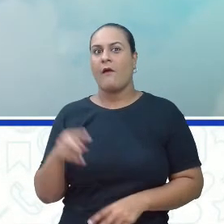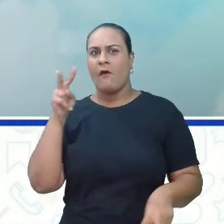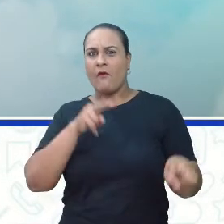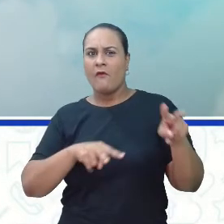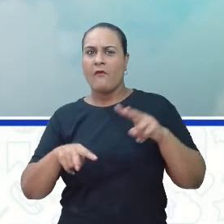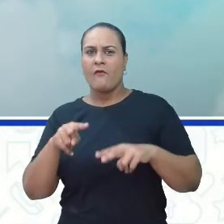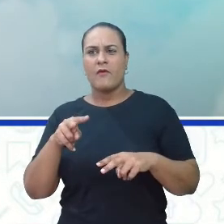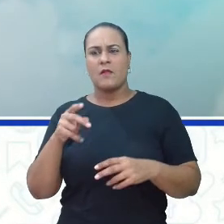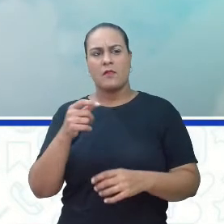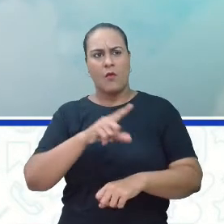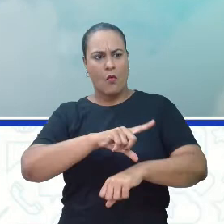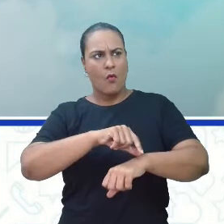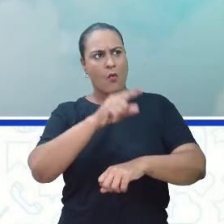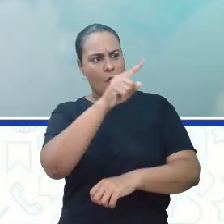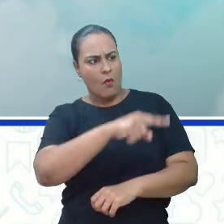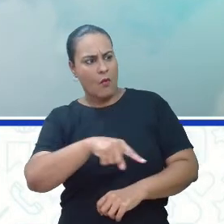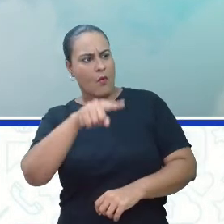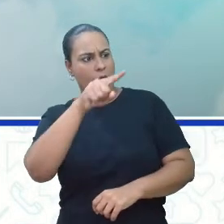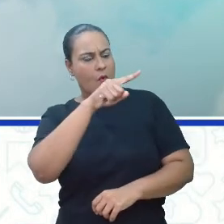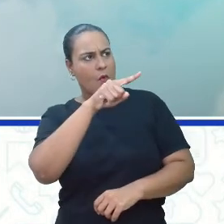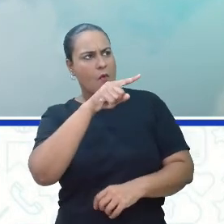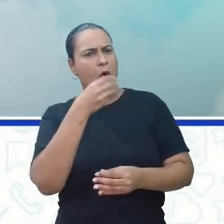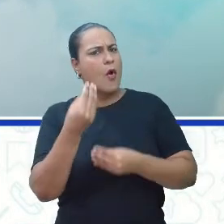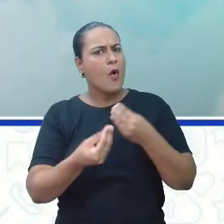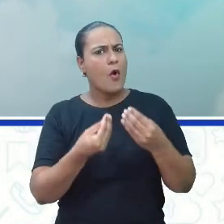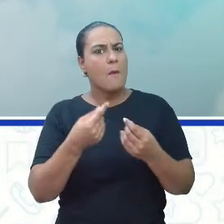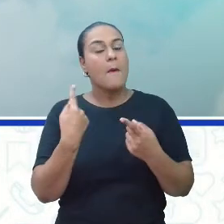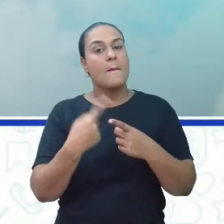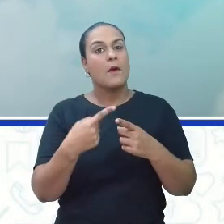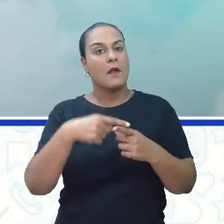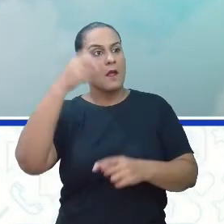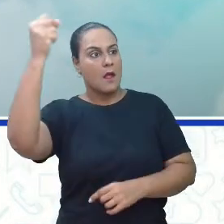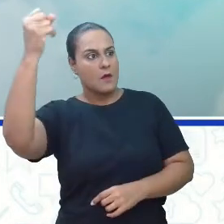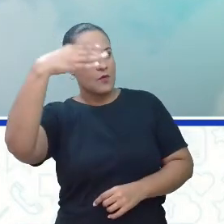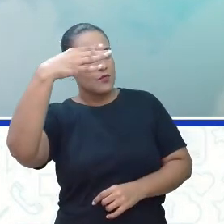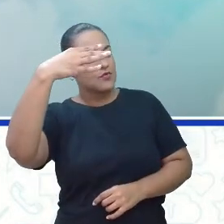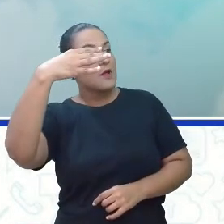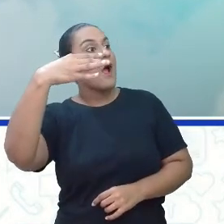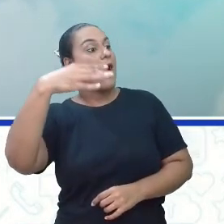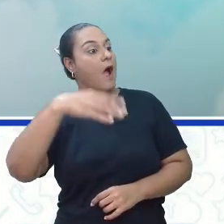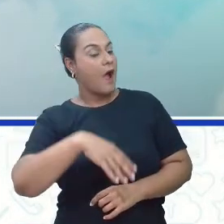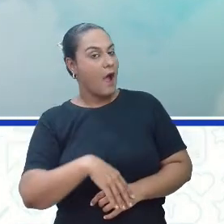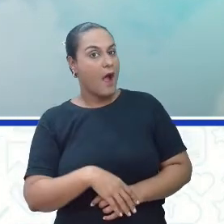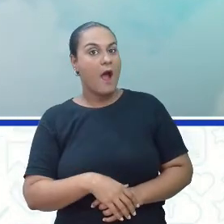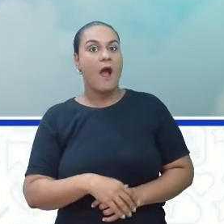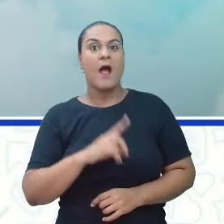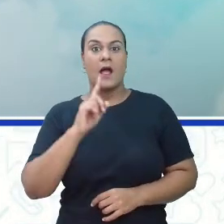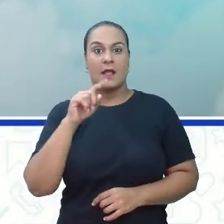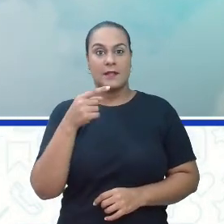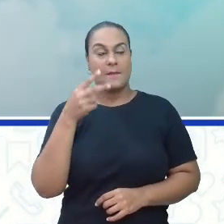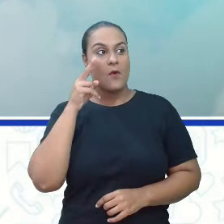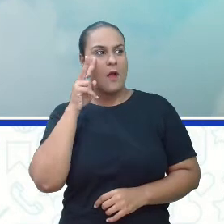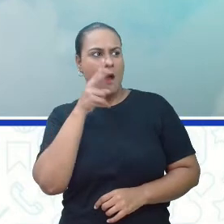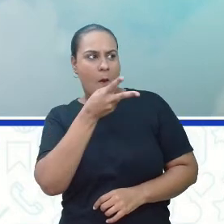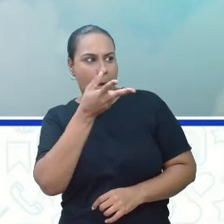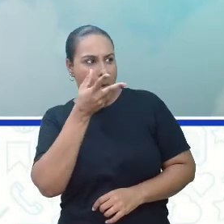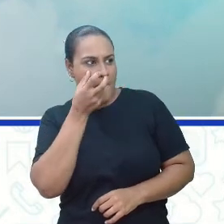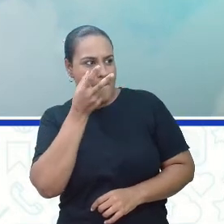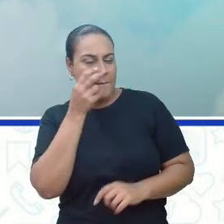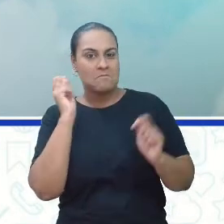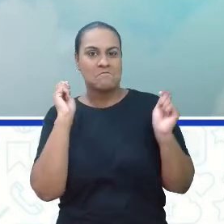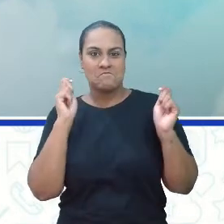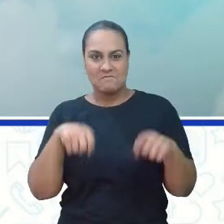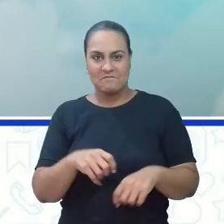do relógio, pois a luz chegou até ele, iluminando e depois sendo refletida até nossos olhos.